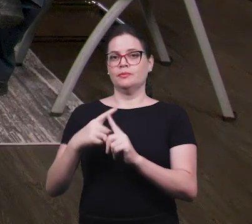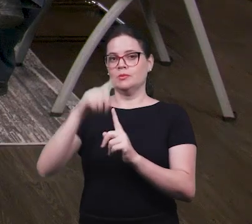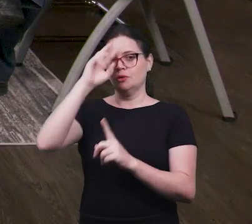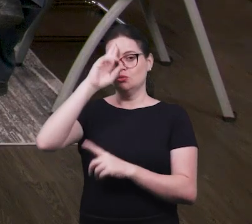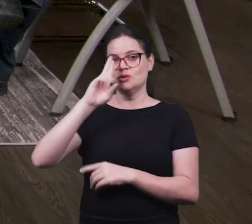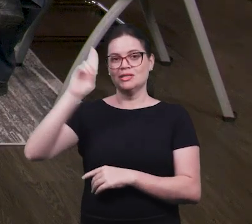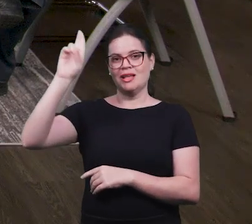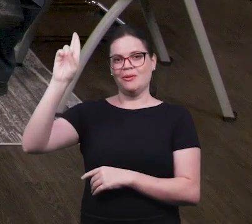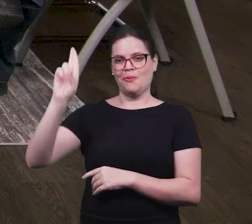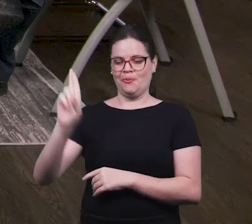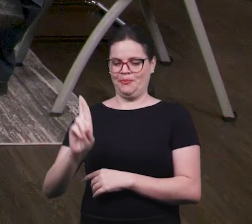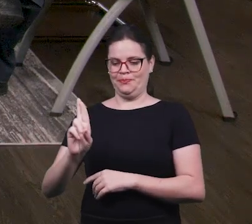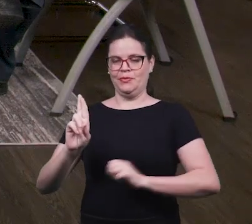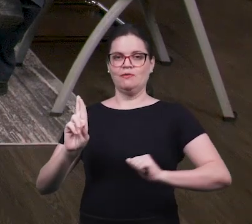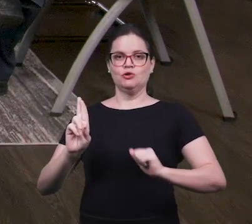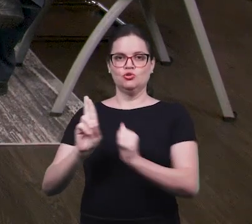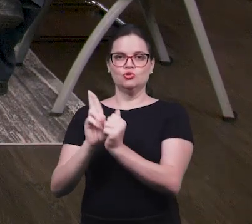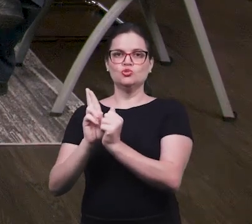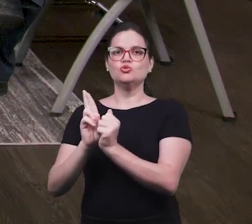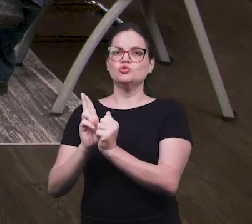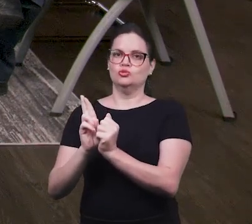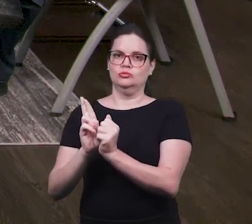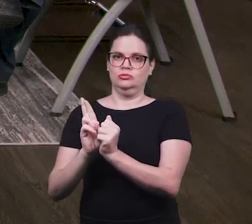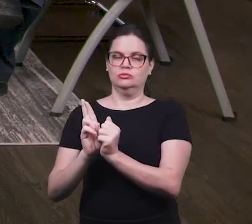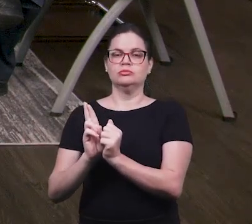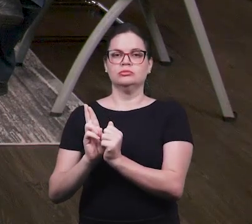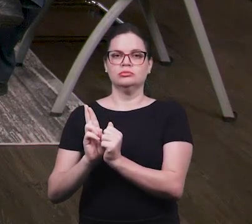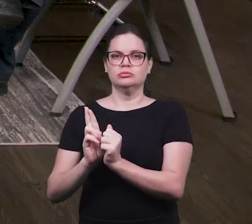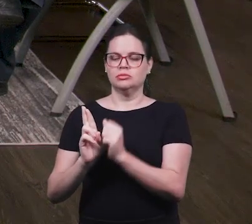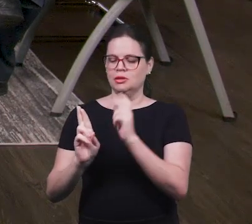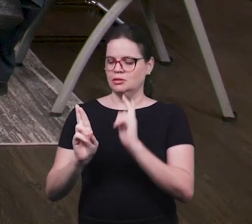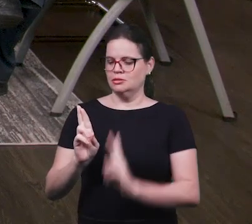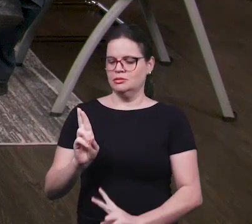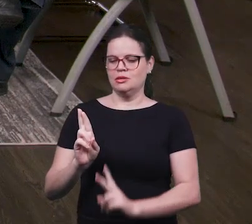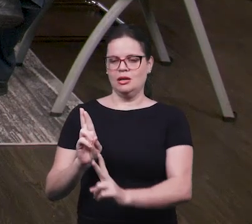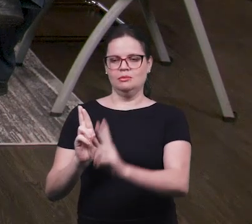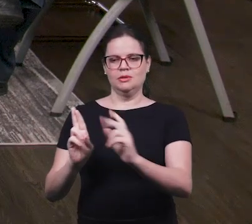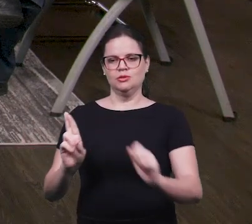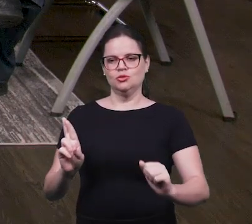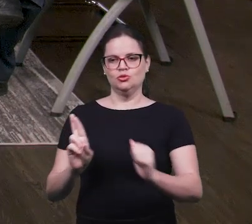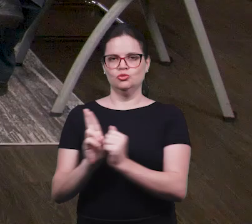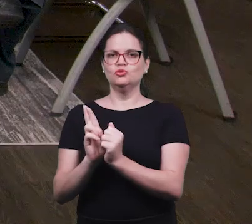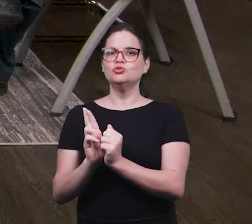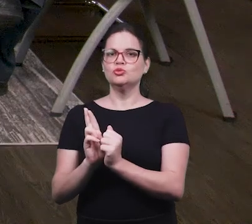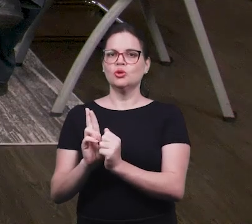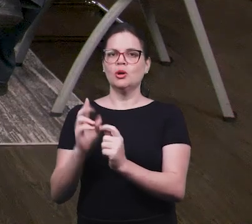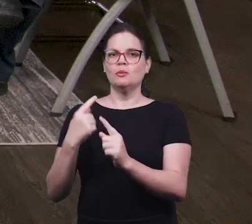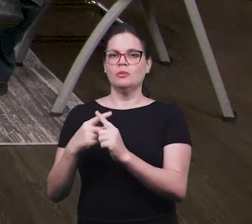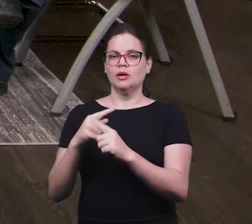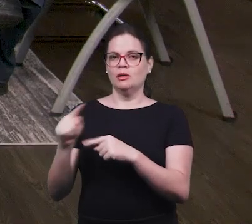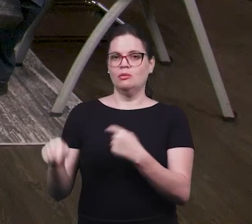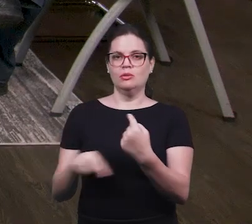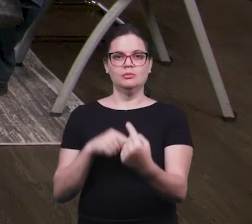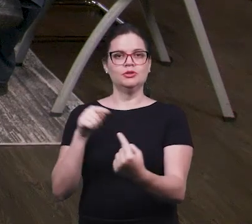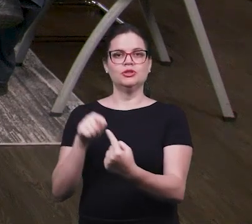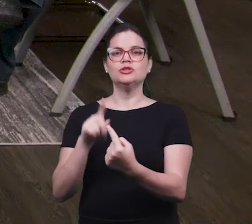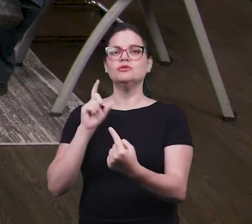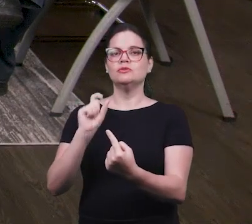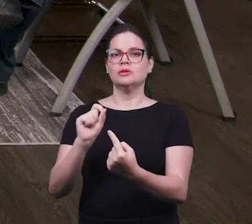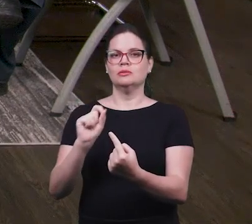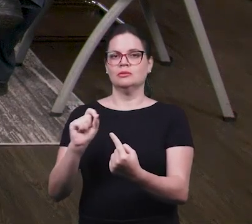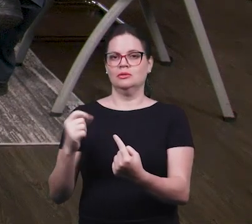está presente até cumprir naturalmente os seus objetivos, que